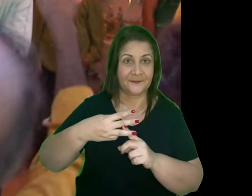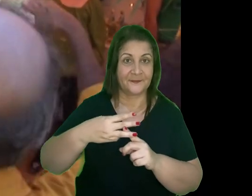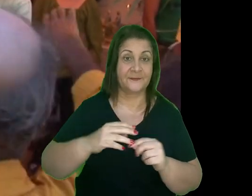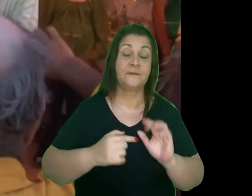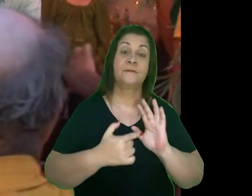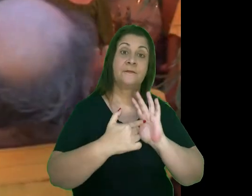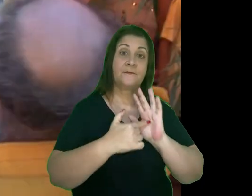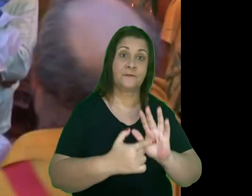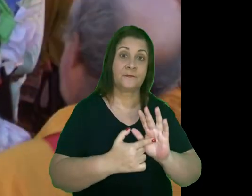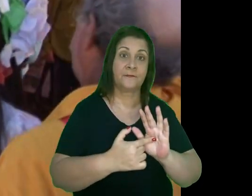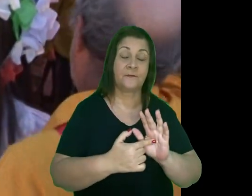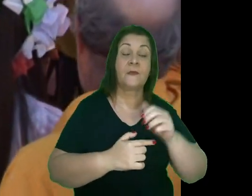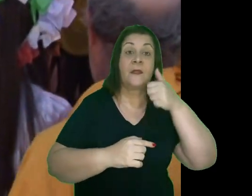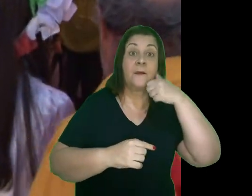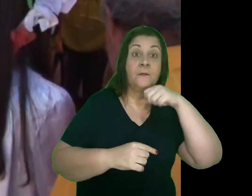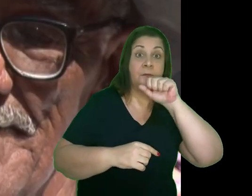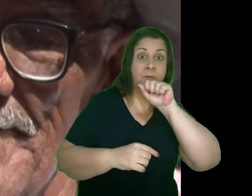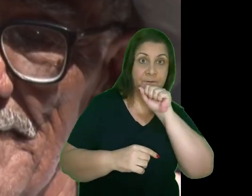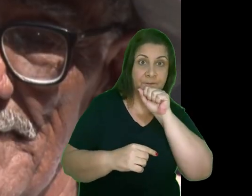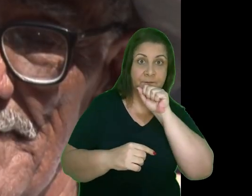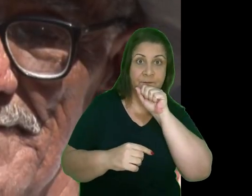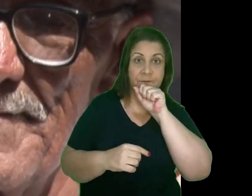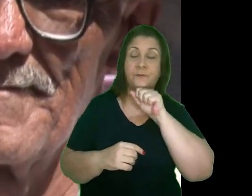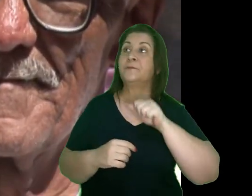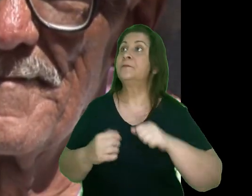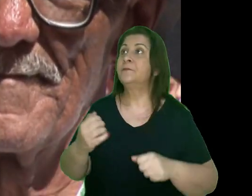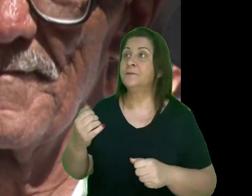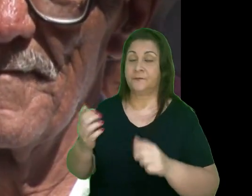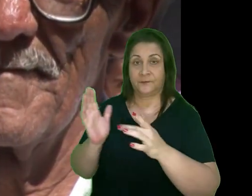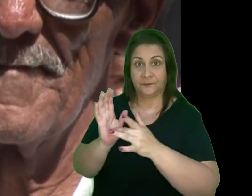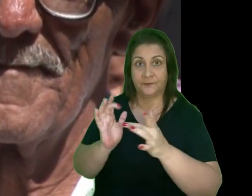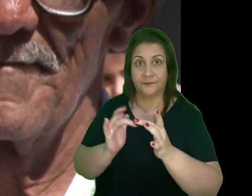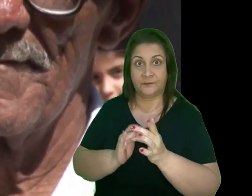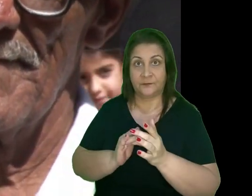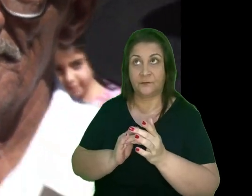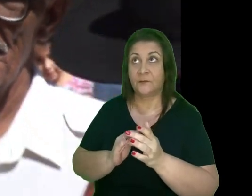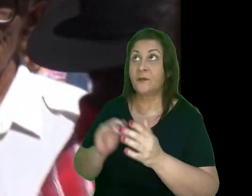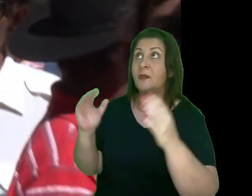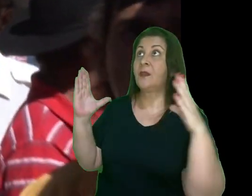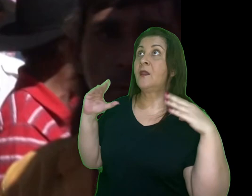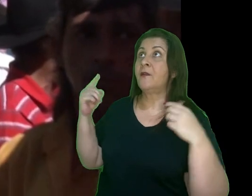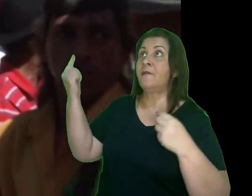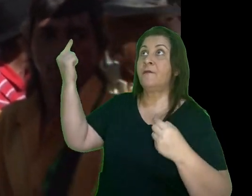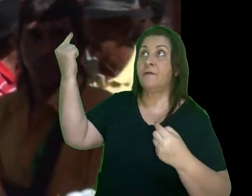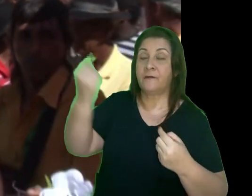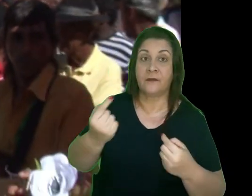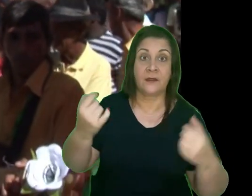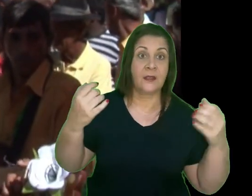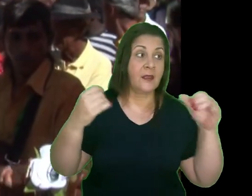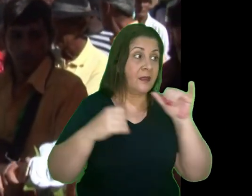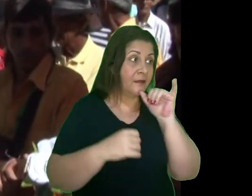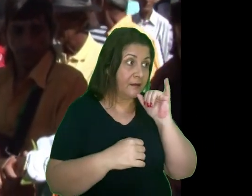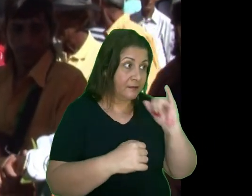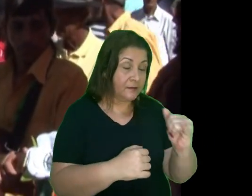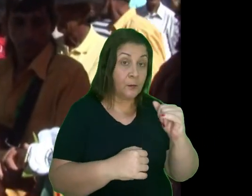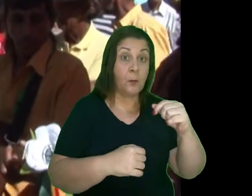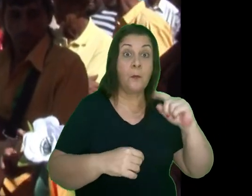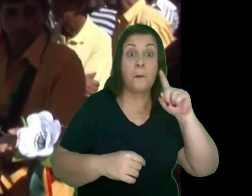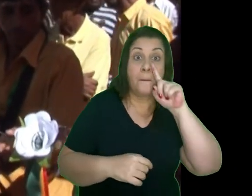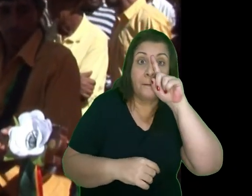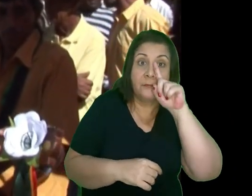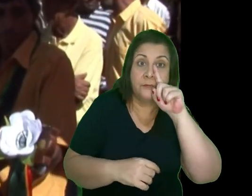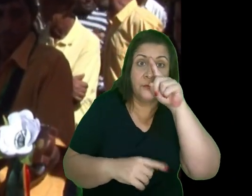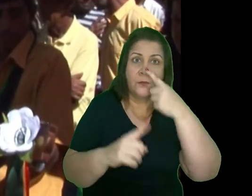O terceiro arco encena o momento em que a mãe de Jesus é avisada pelo anjo sobre o perigo provocado por Herodes, que